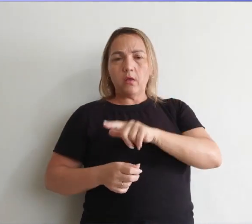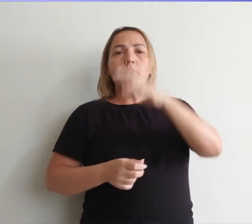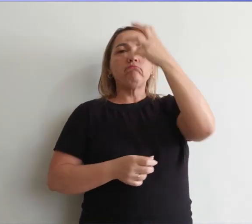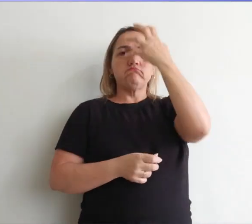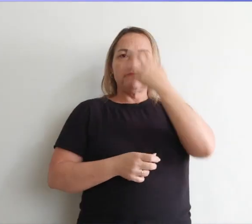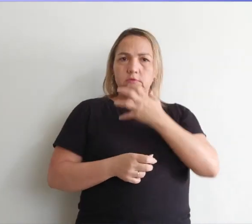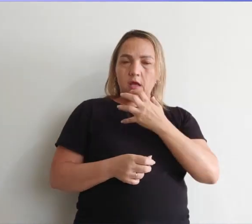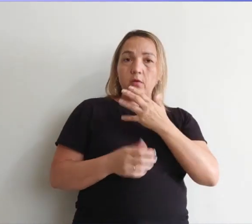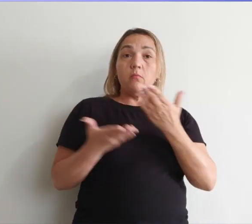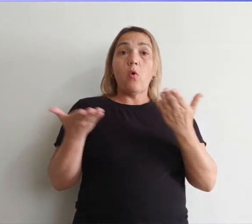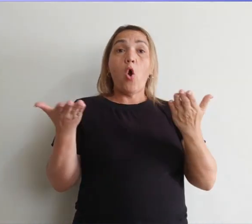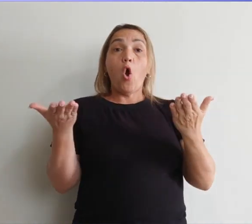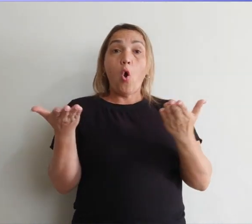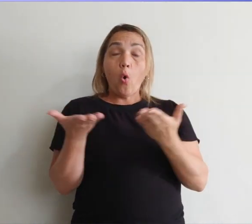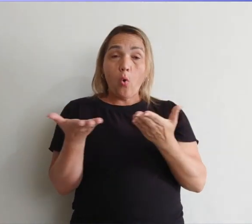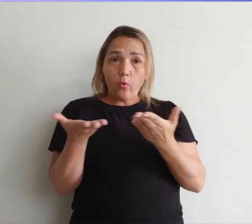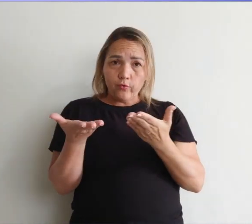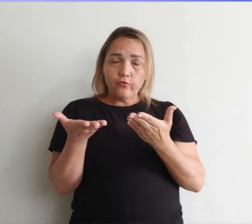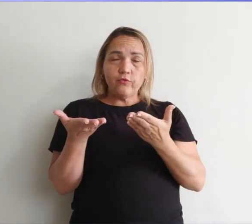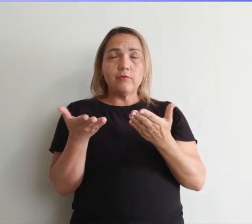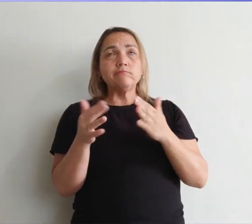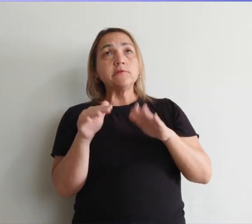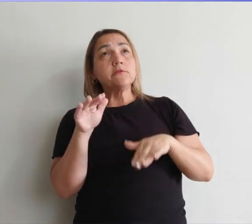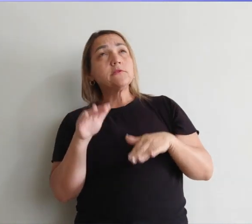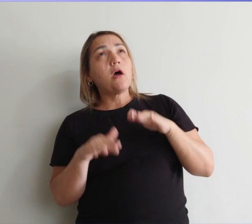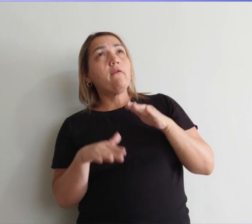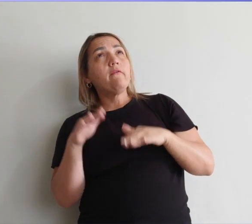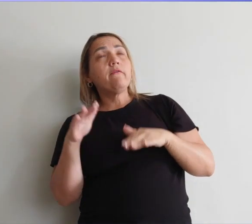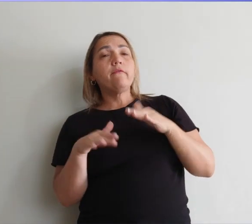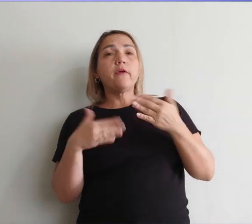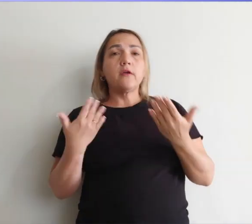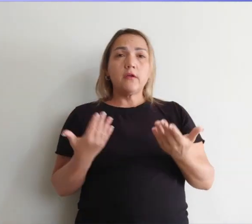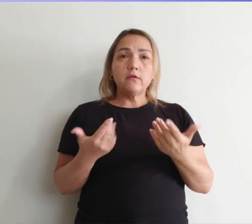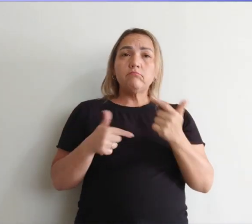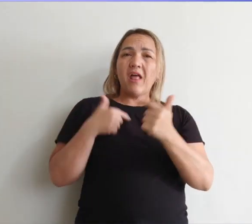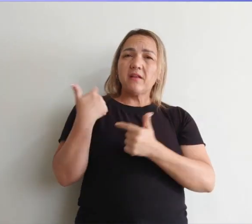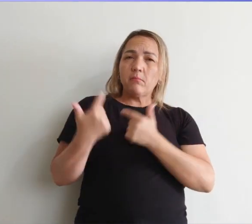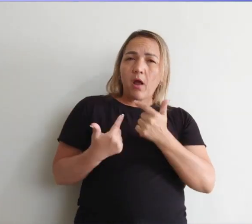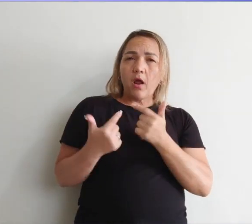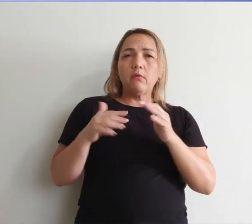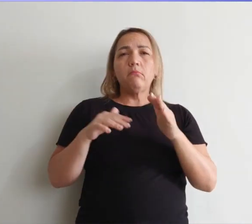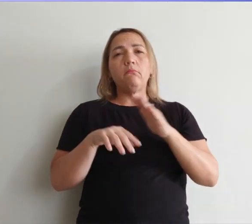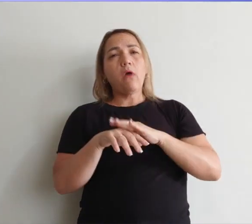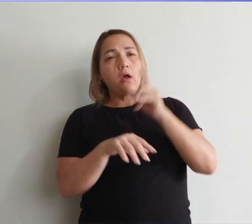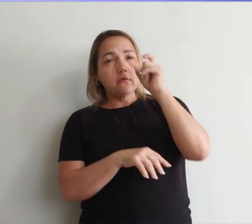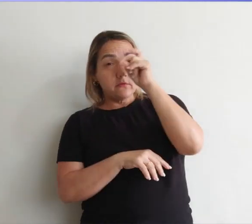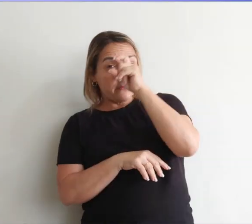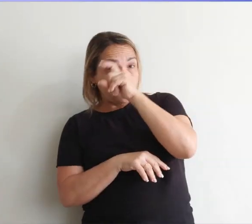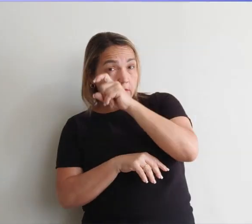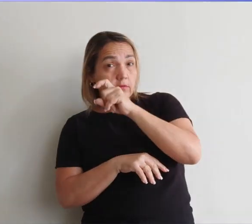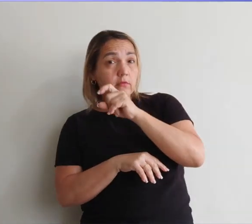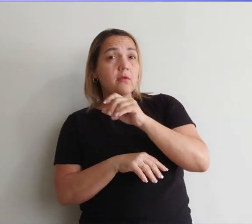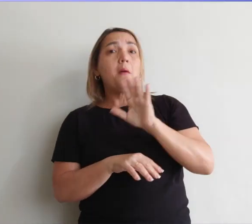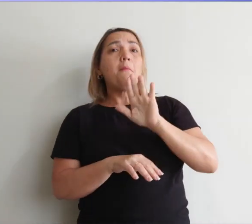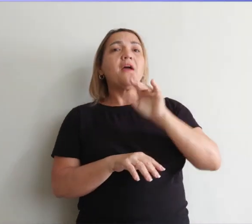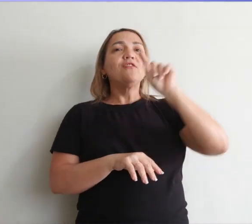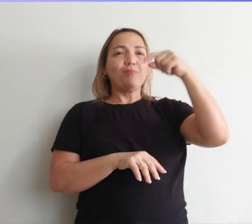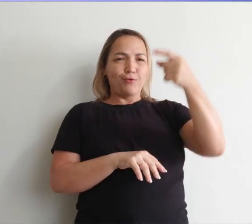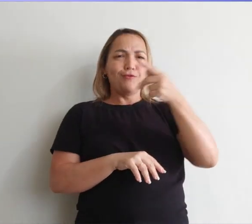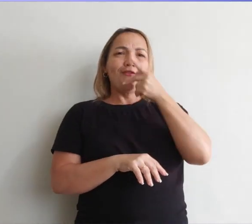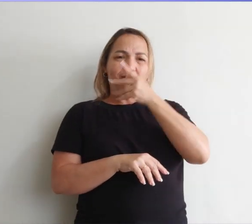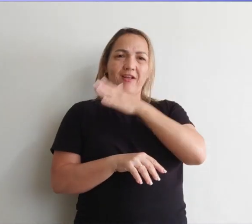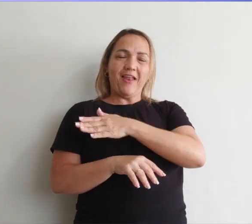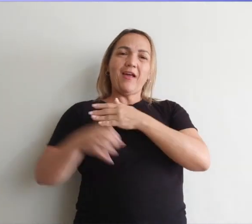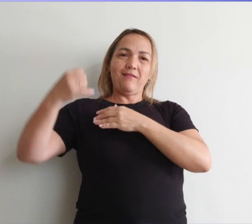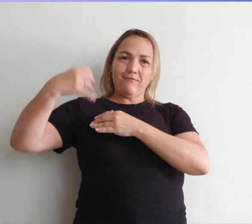e hoje em dia, talvez assim, o mercado de trabalho seja um pouco mais complicado, mas a gente vai falar disso daqui a